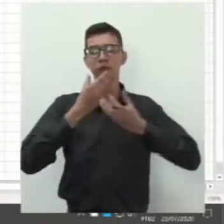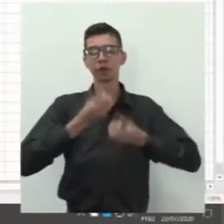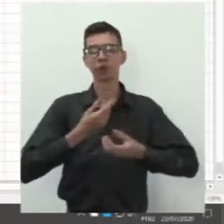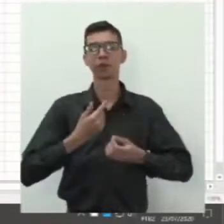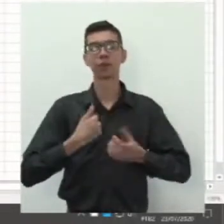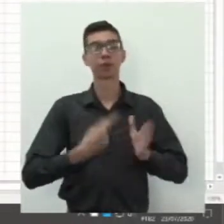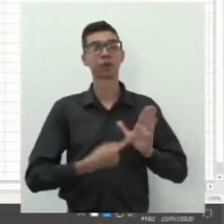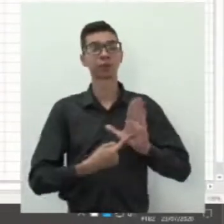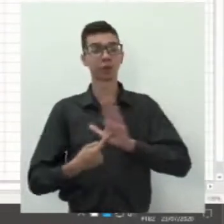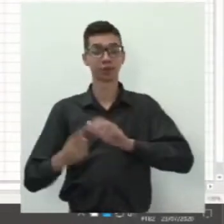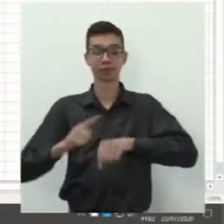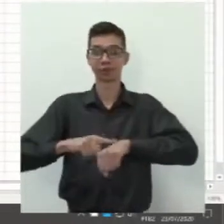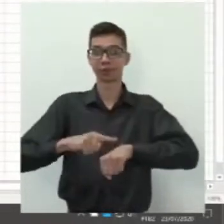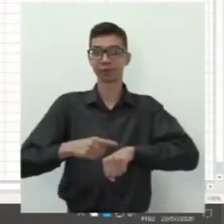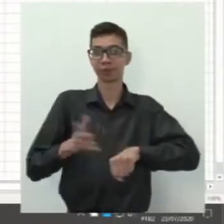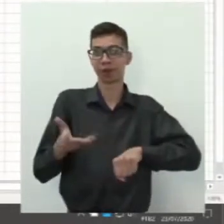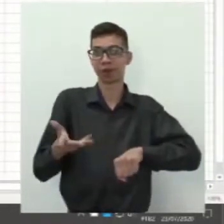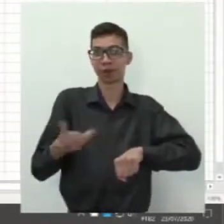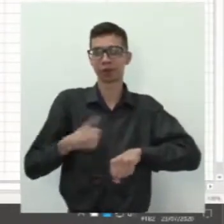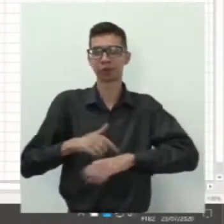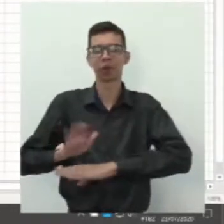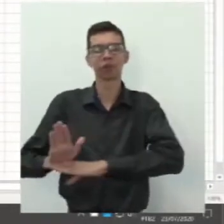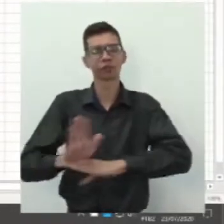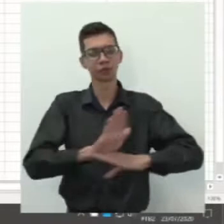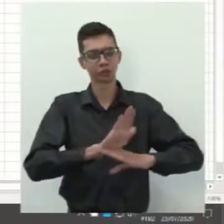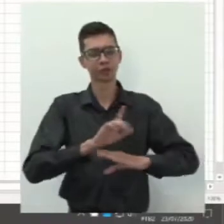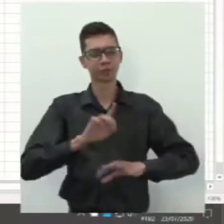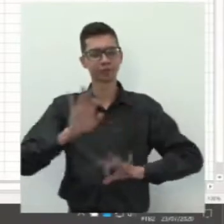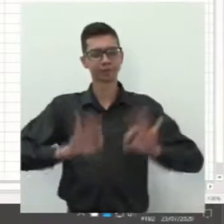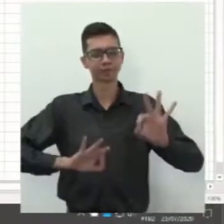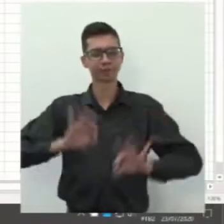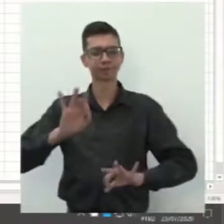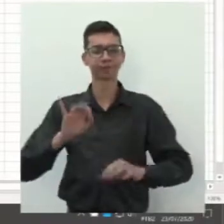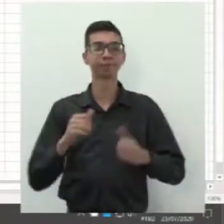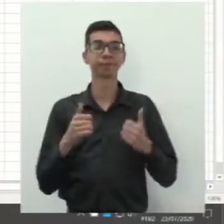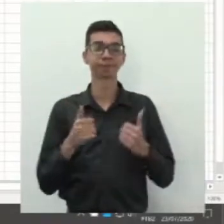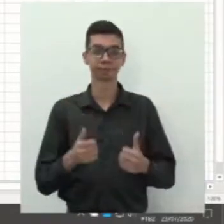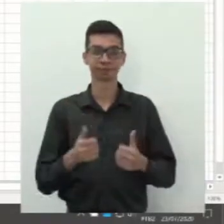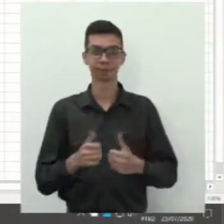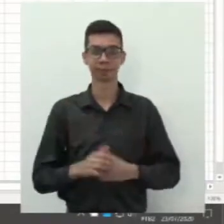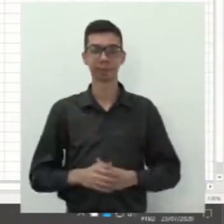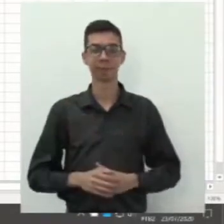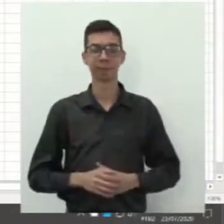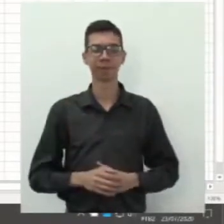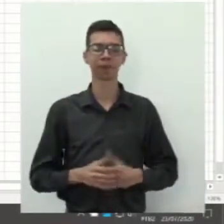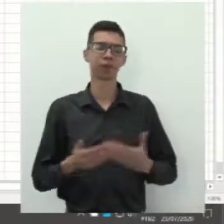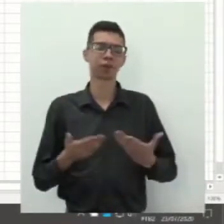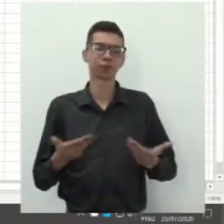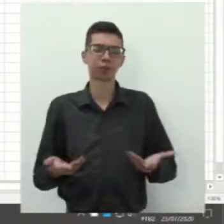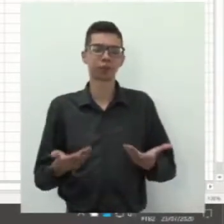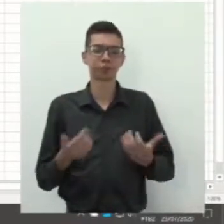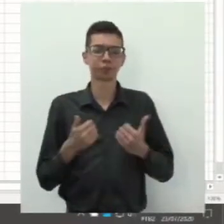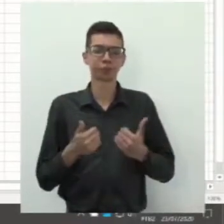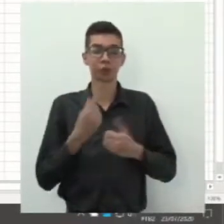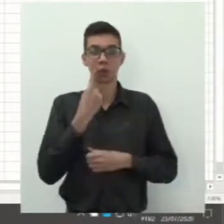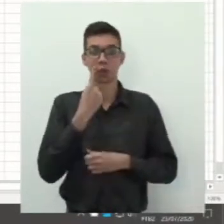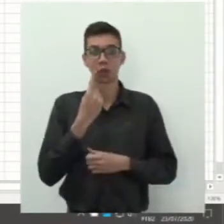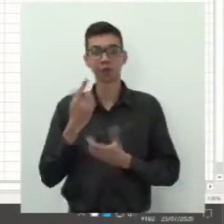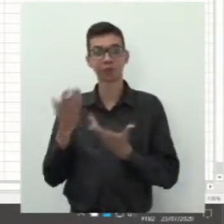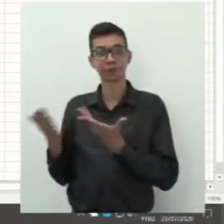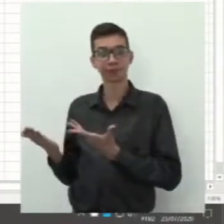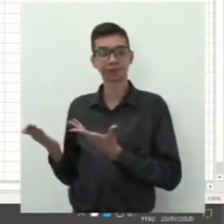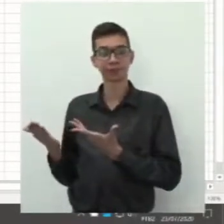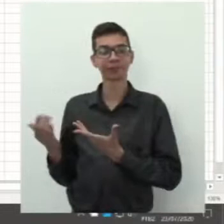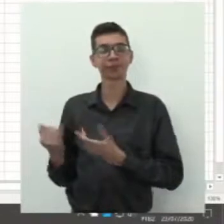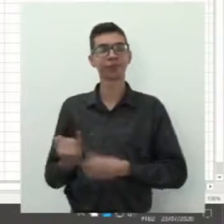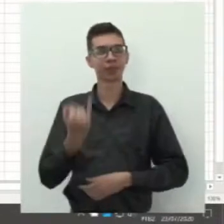e poder agilizar algumas coisas aqui. Tá? Então, beleza, olha que interessante. Eu tenho algumas planilhas